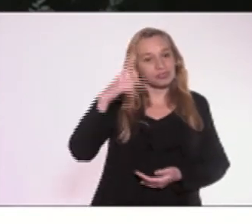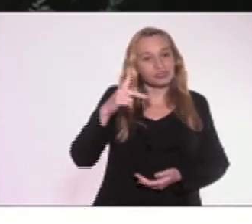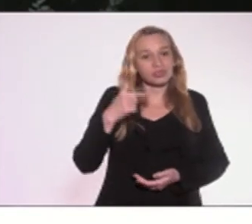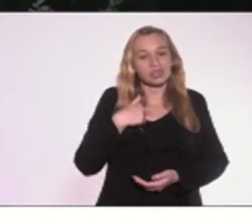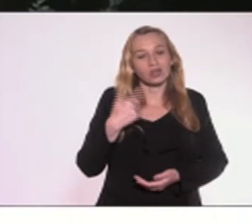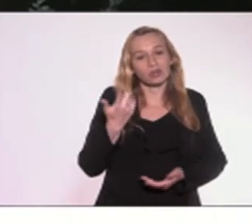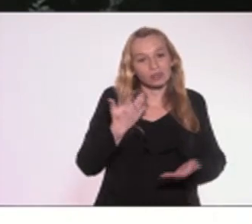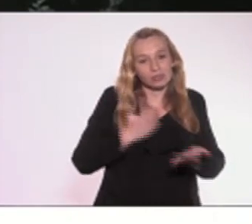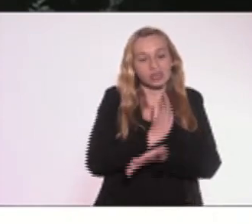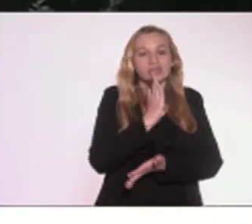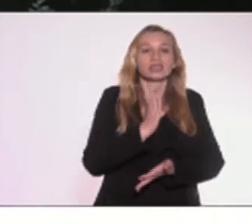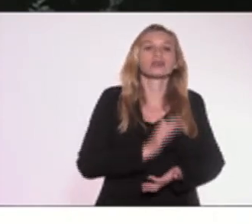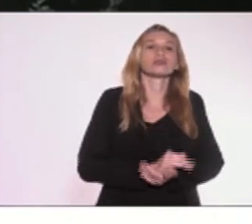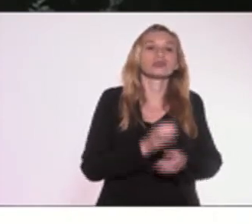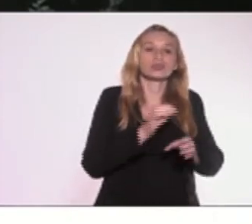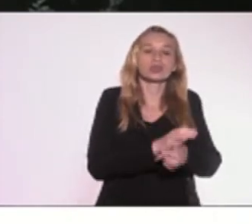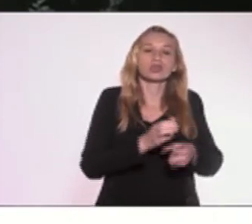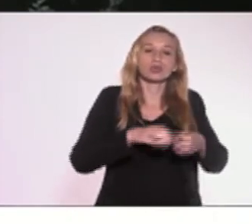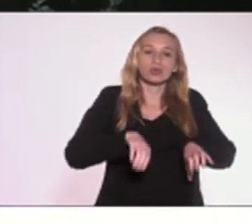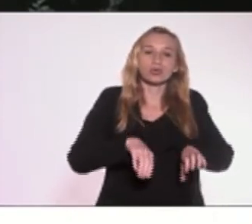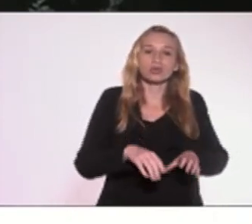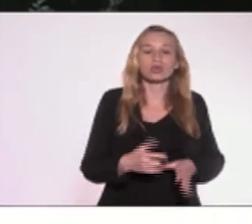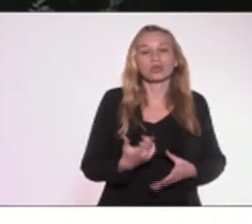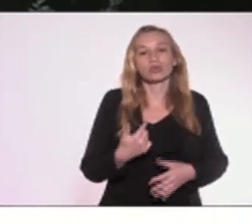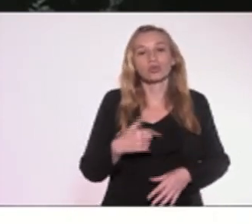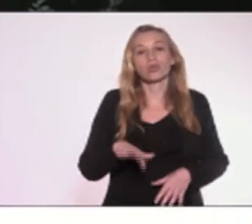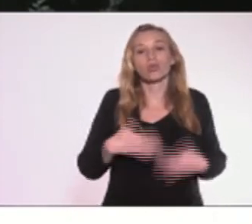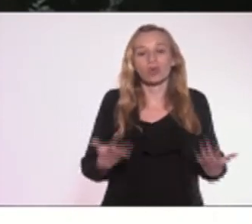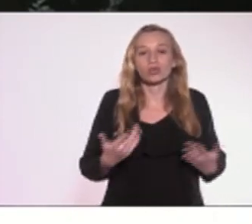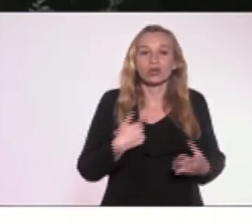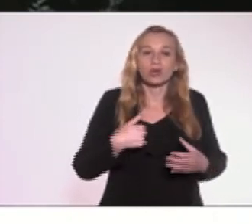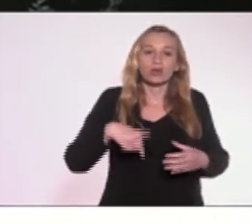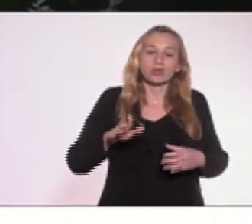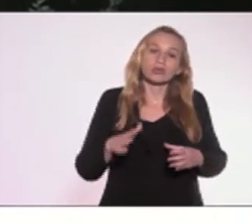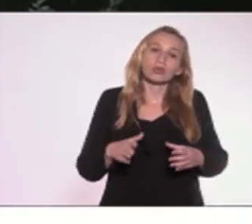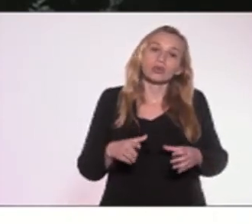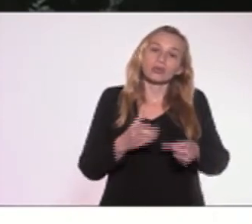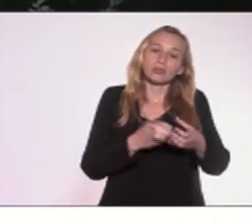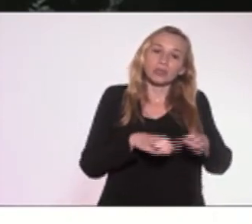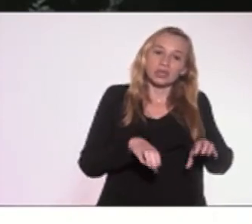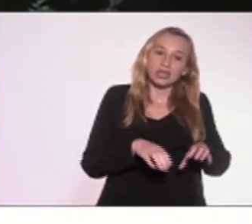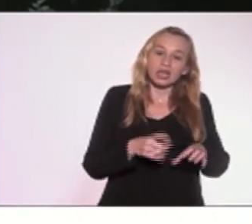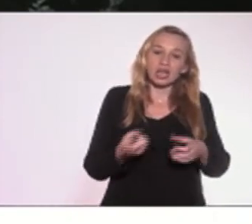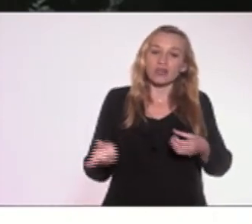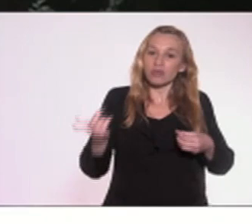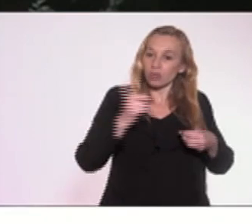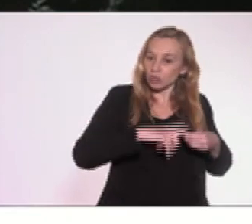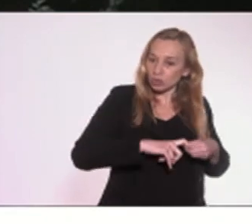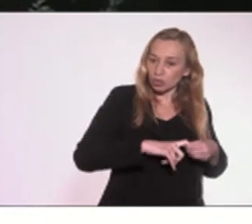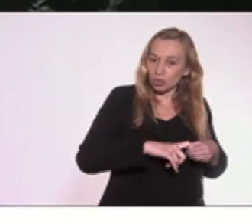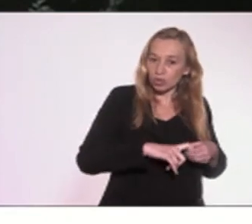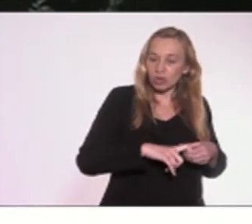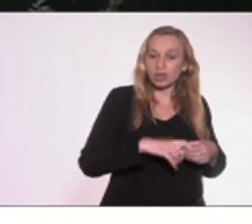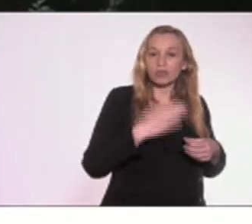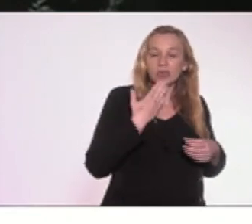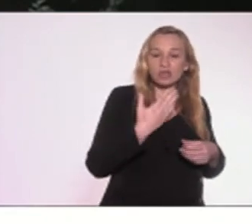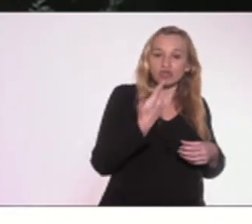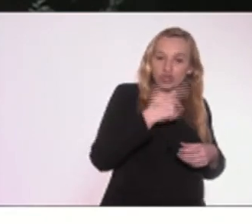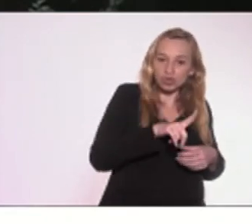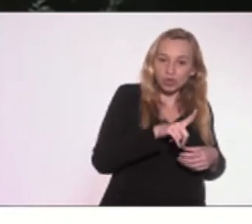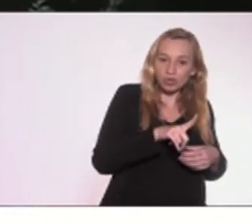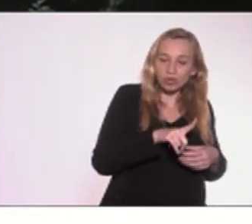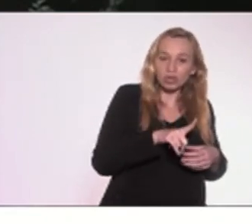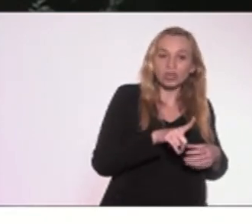passei no concurso. Quando eu passei, houve um recurso. Ele voltou e recorreu justamente das provas que ele